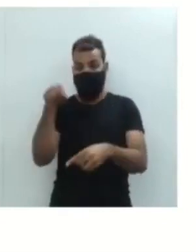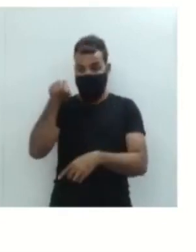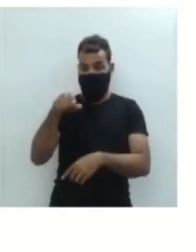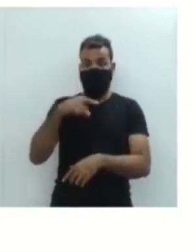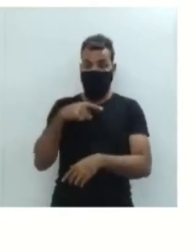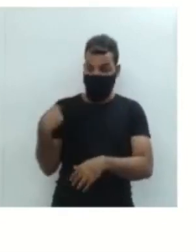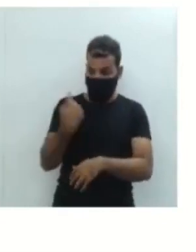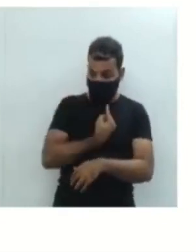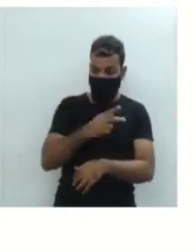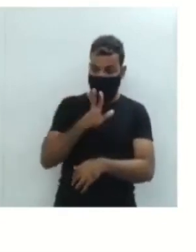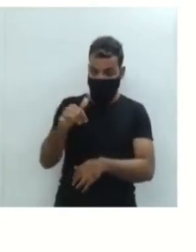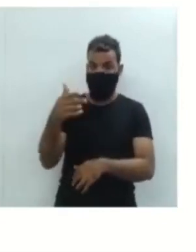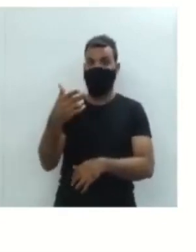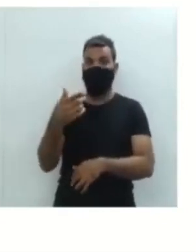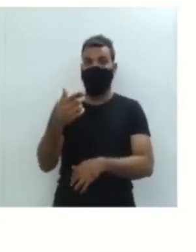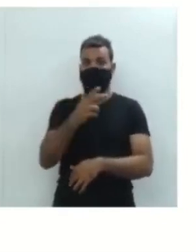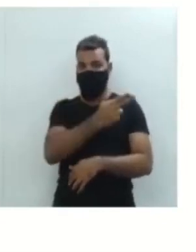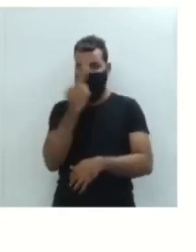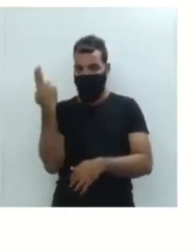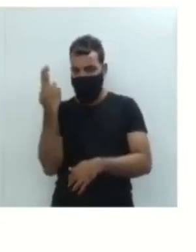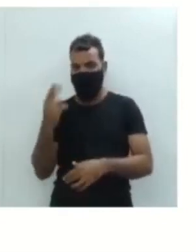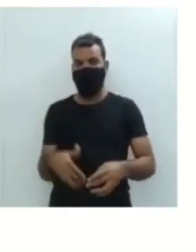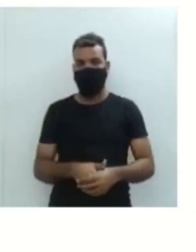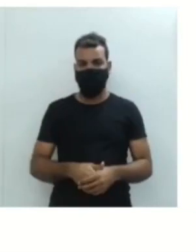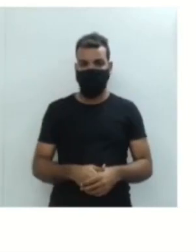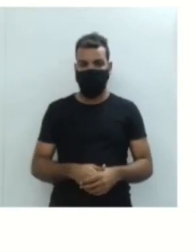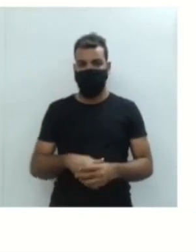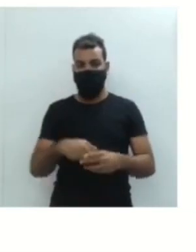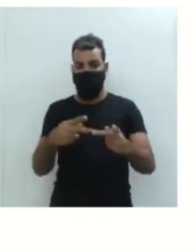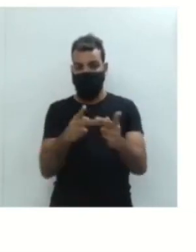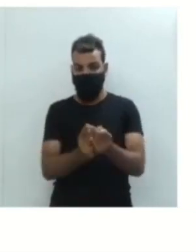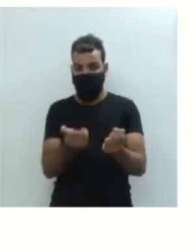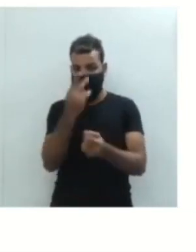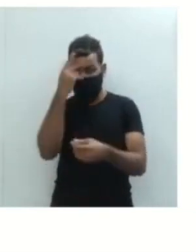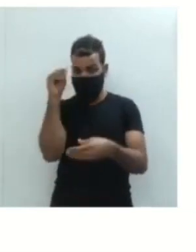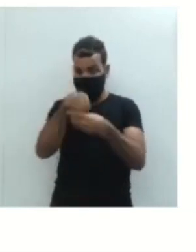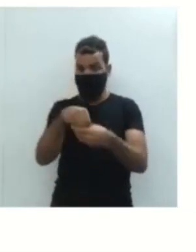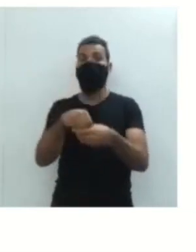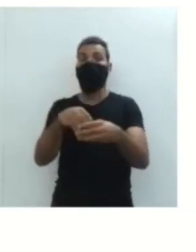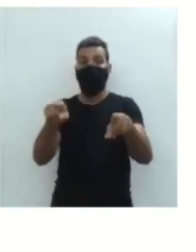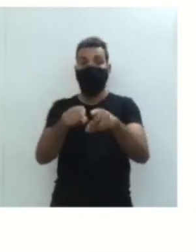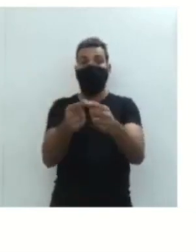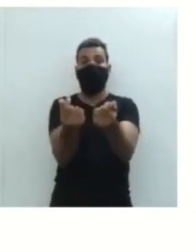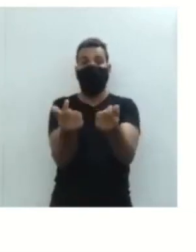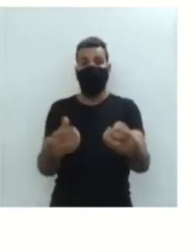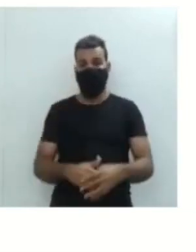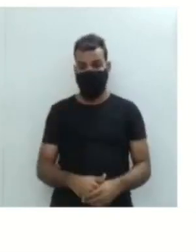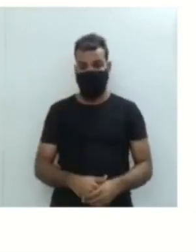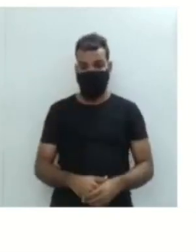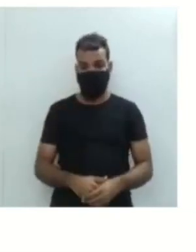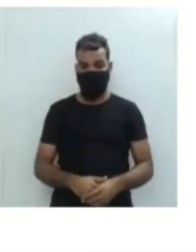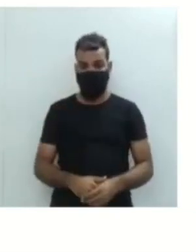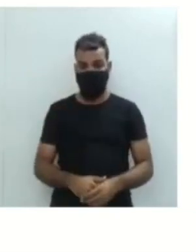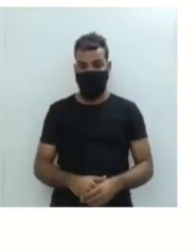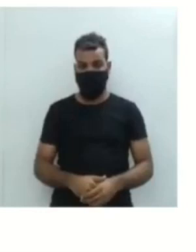nós vamos receber o nome do Prata a quantidade de pessoas servidas e o preço do